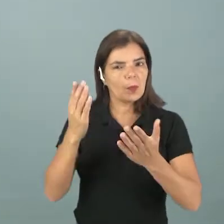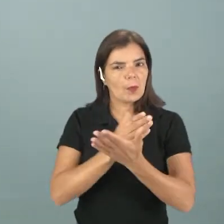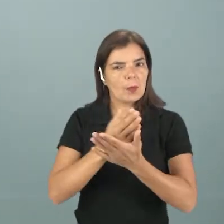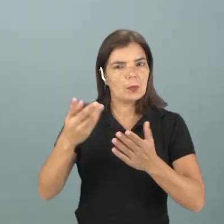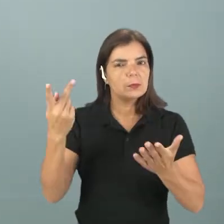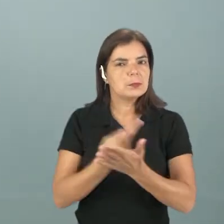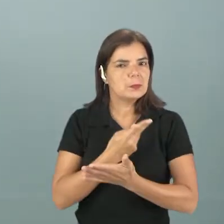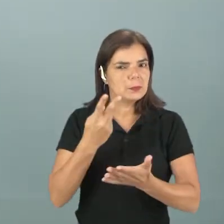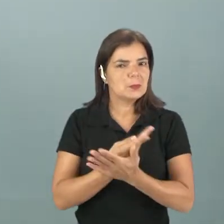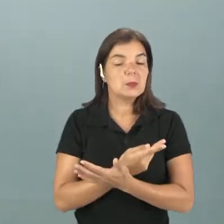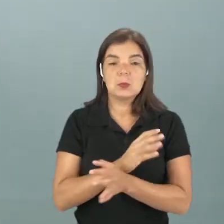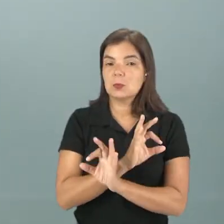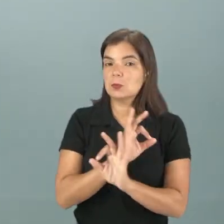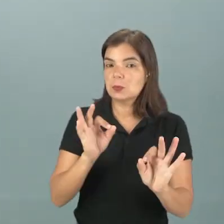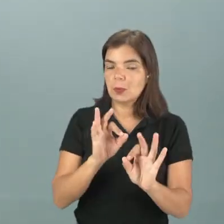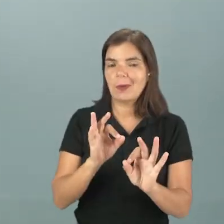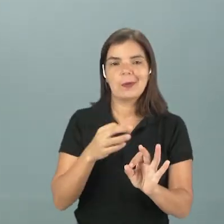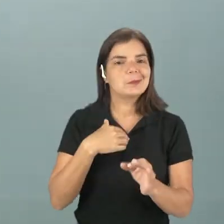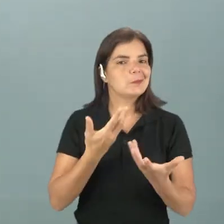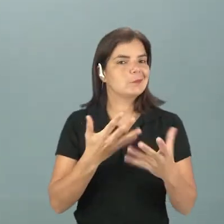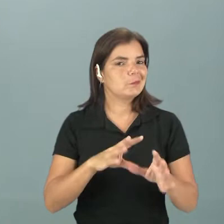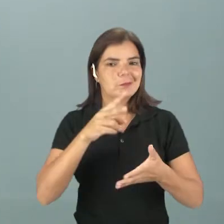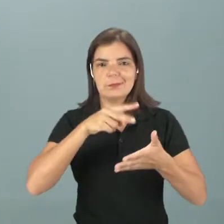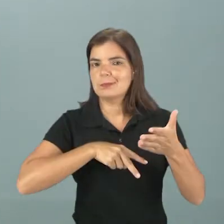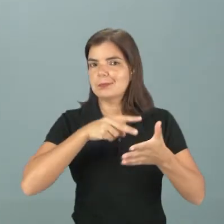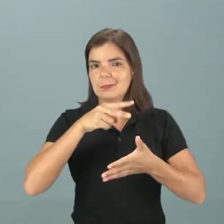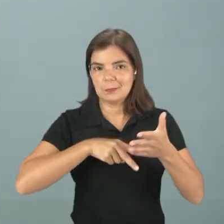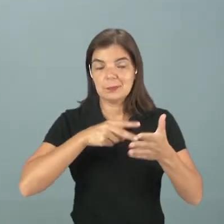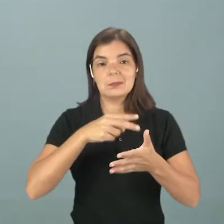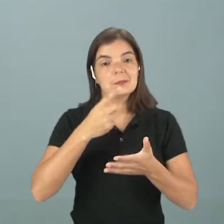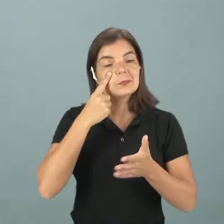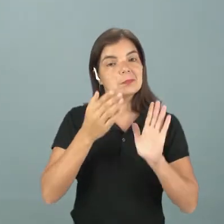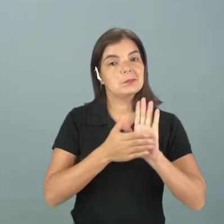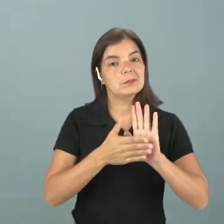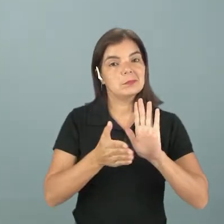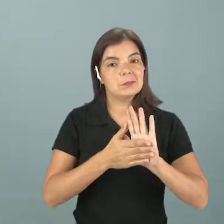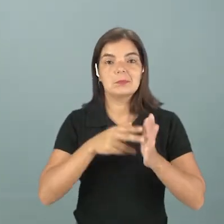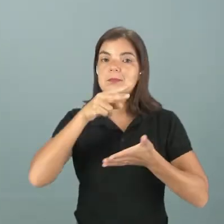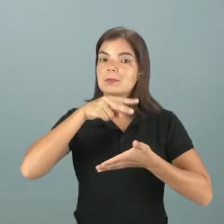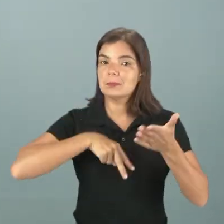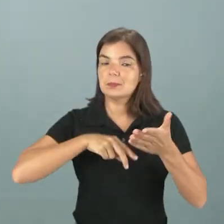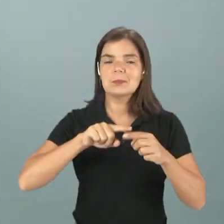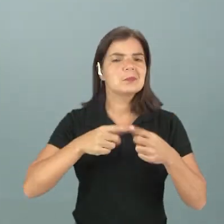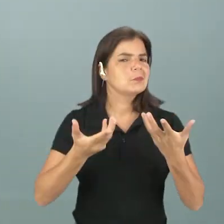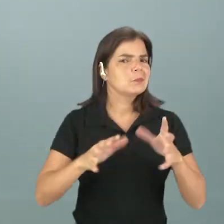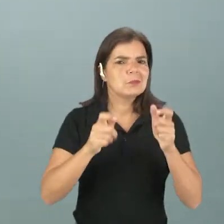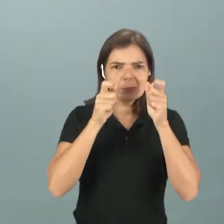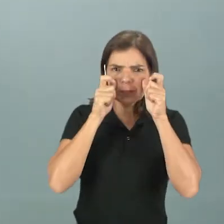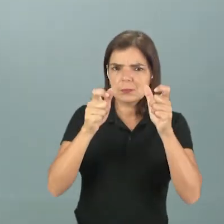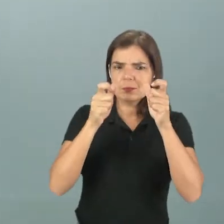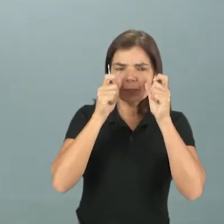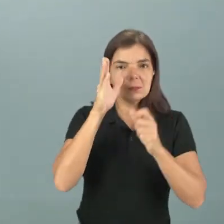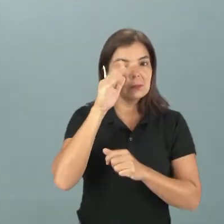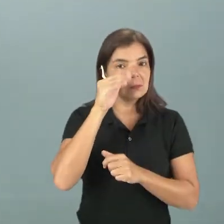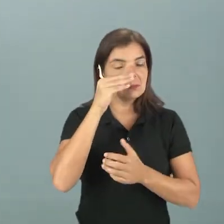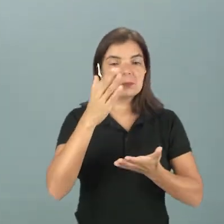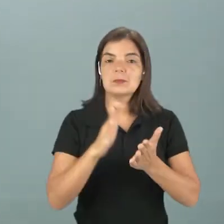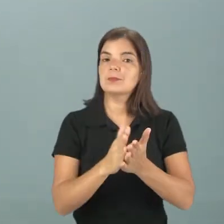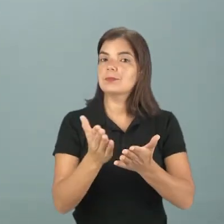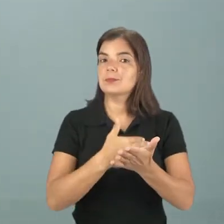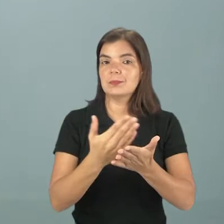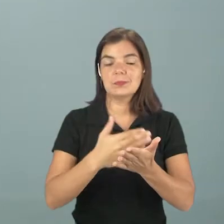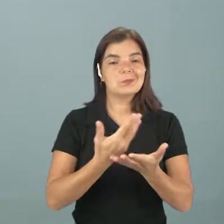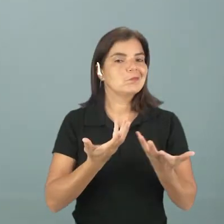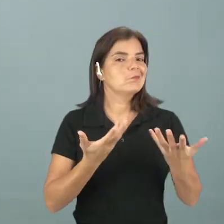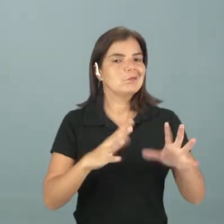erros, erros gritantes, ela não vai querer ler o que você está propondo a ela ler. Ele não vai despertar aquela curiosidade naquele livro, ele